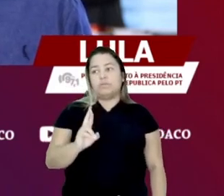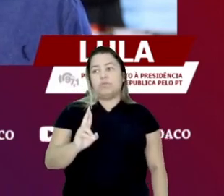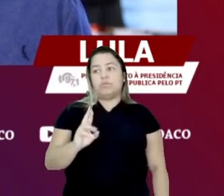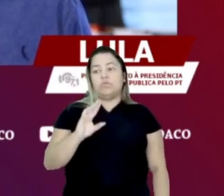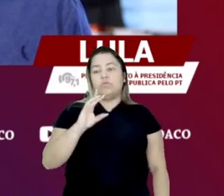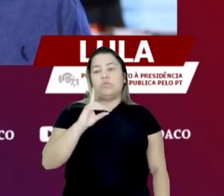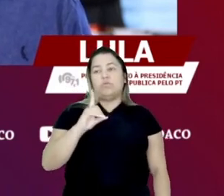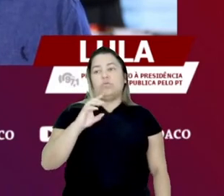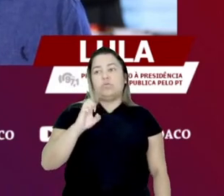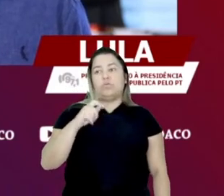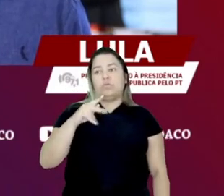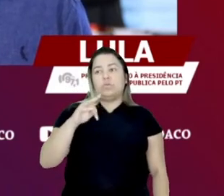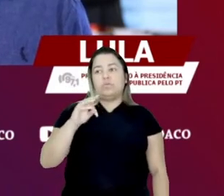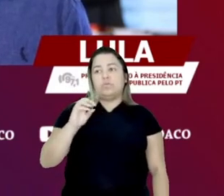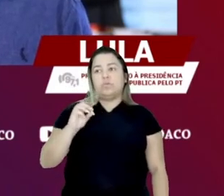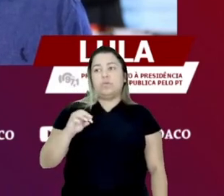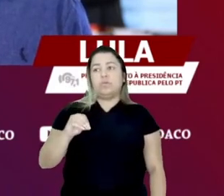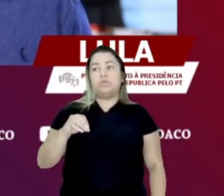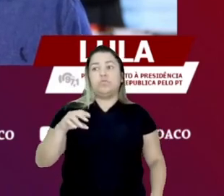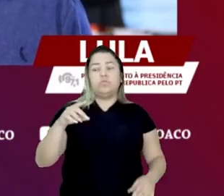ser candidato lá em Chicago.